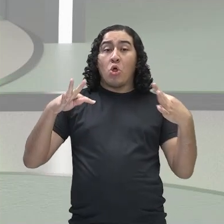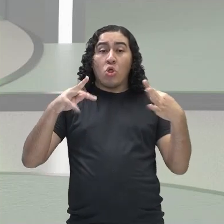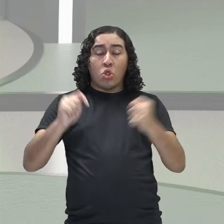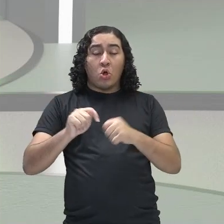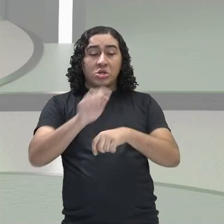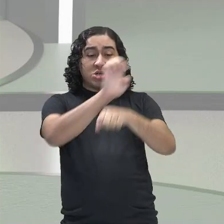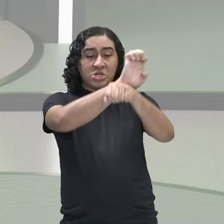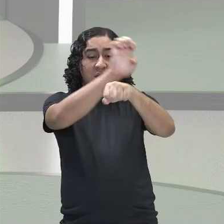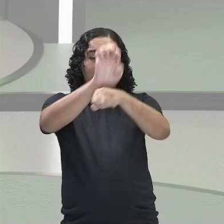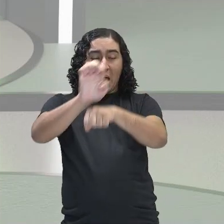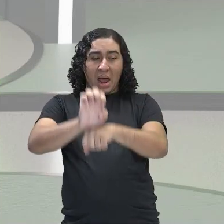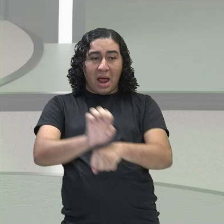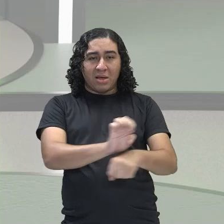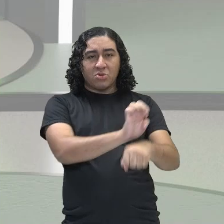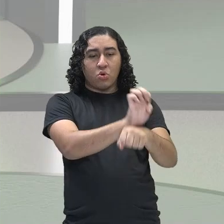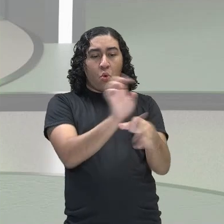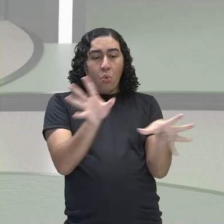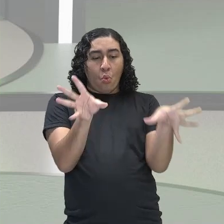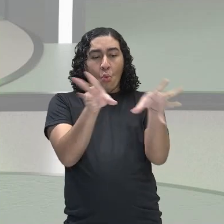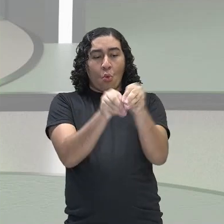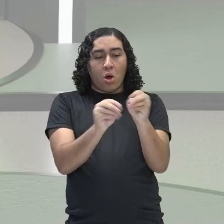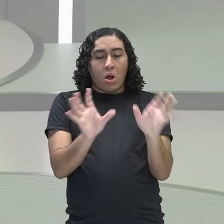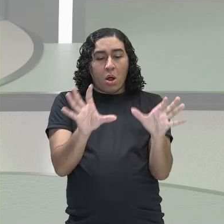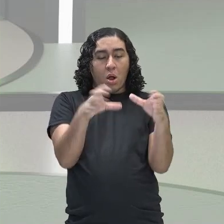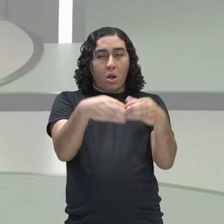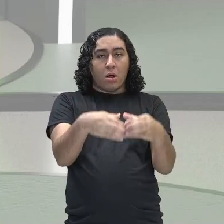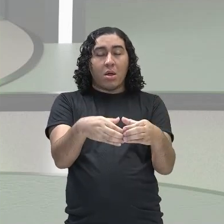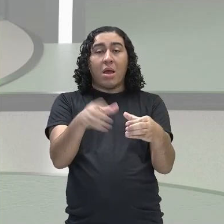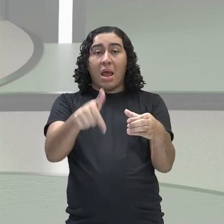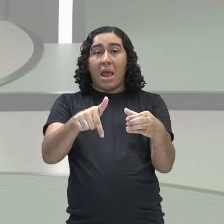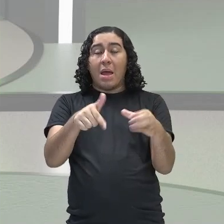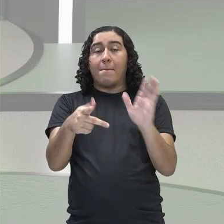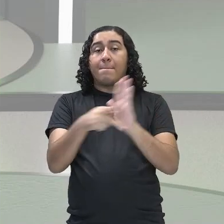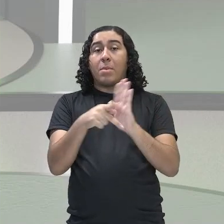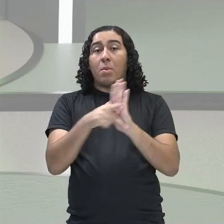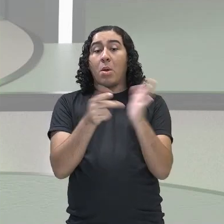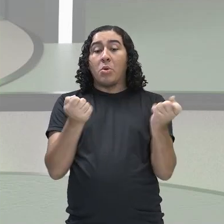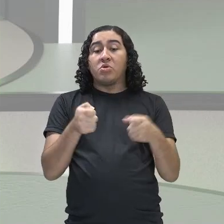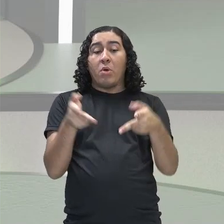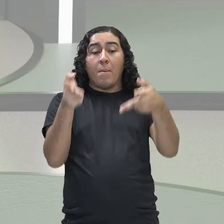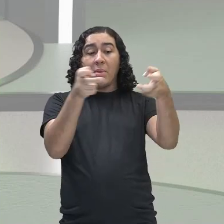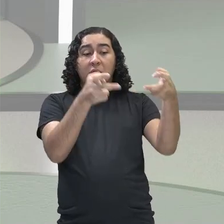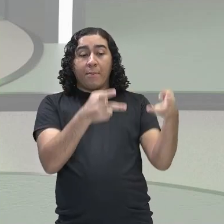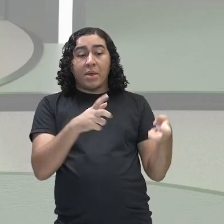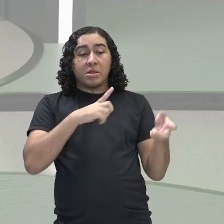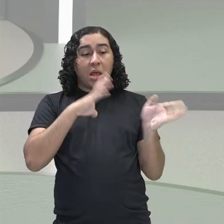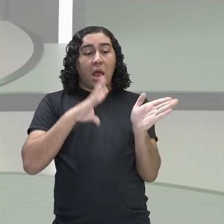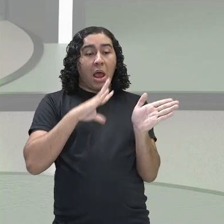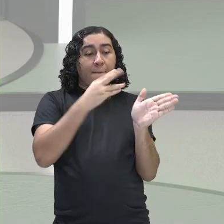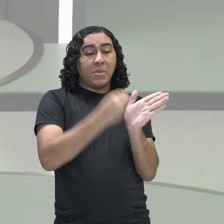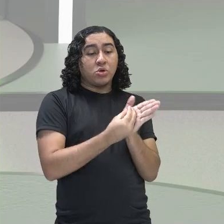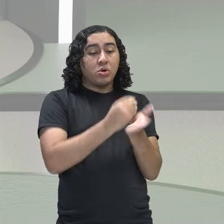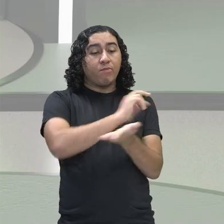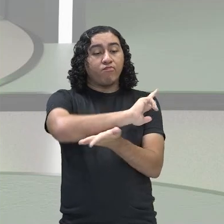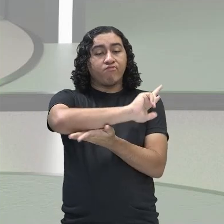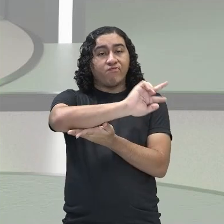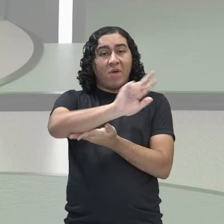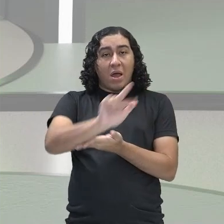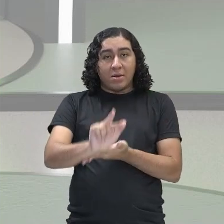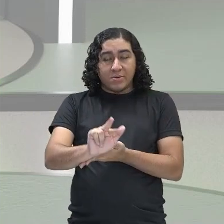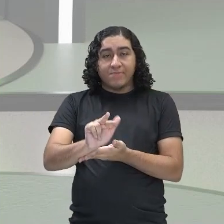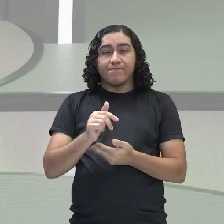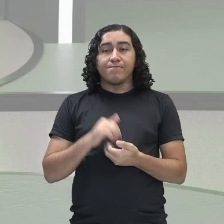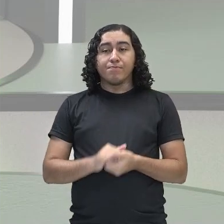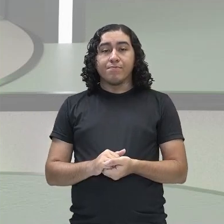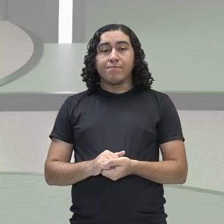está delimitando exatamente esses estados, onde a gente consegue identificar essa diversidade, essa